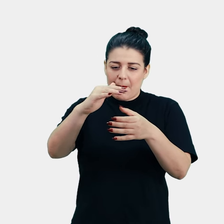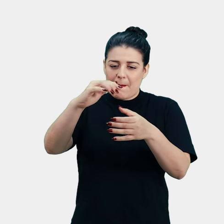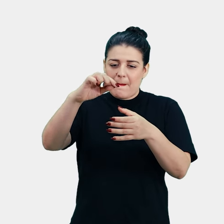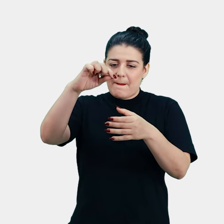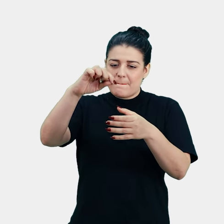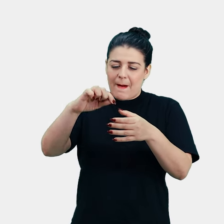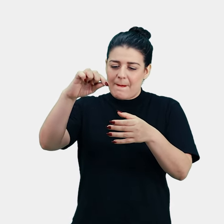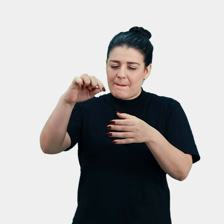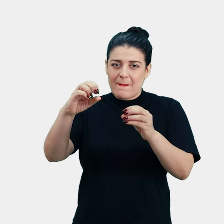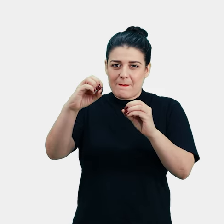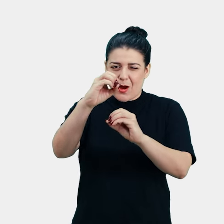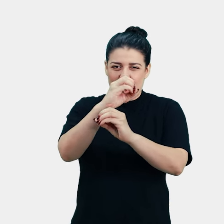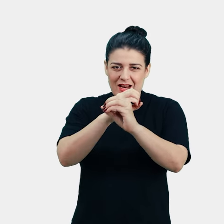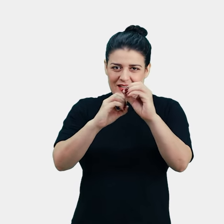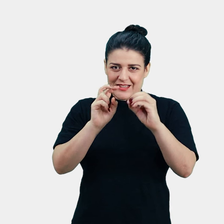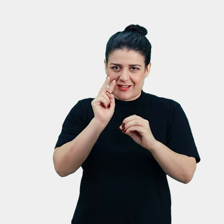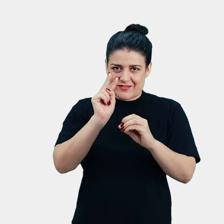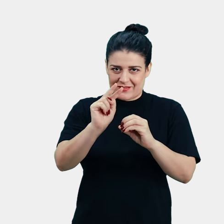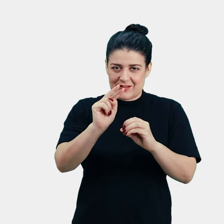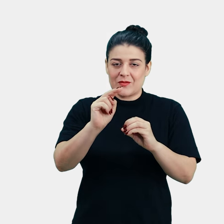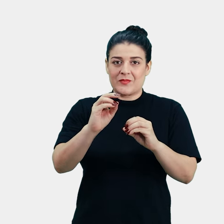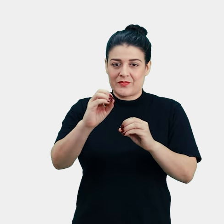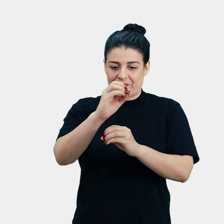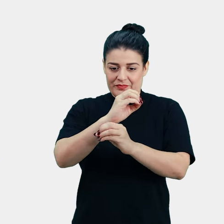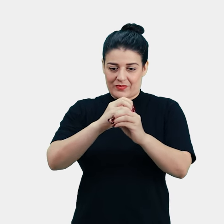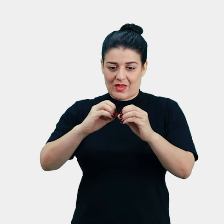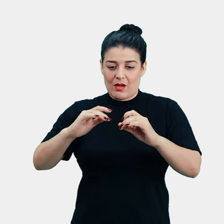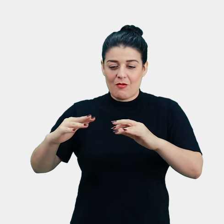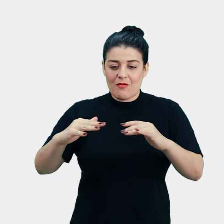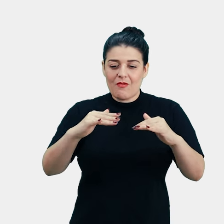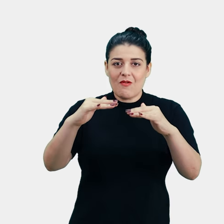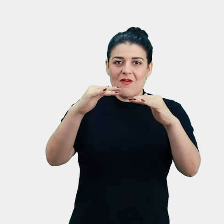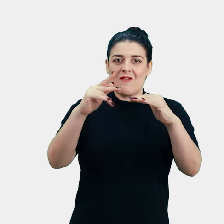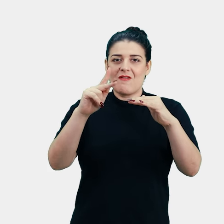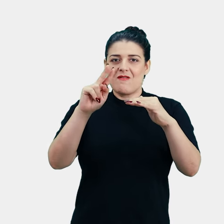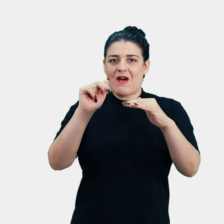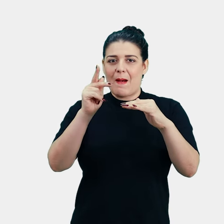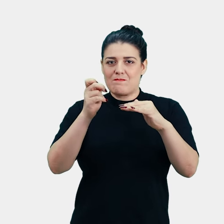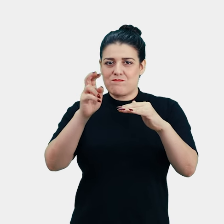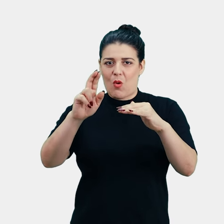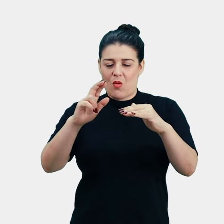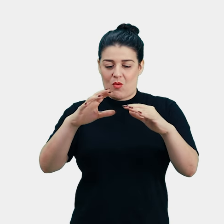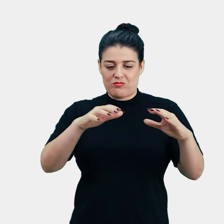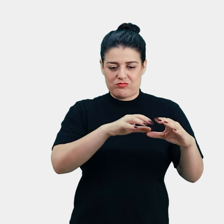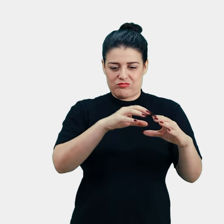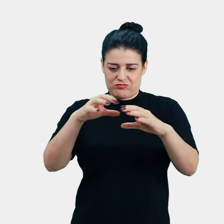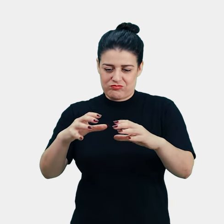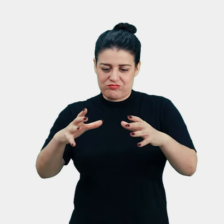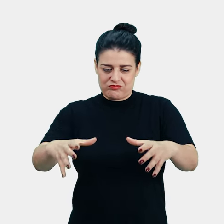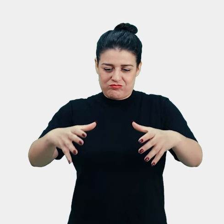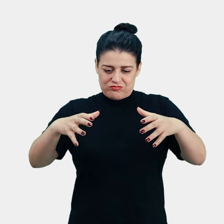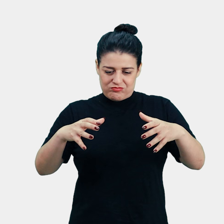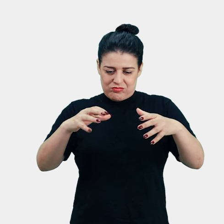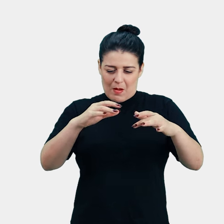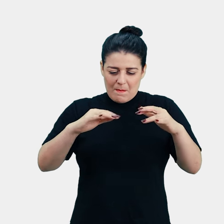Essas bolinhas que vão entrar em uma câmara de vaporização. E aí, quando elas entram,